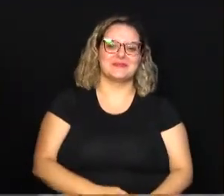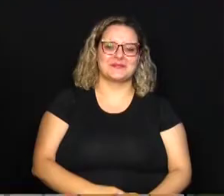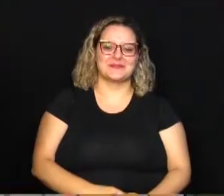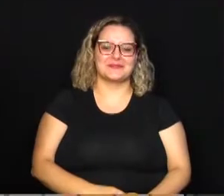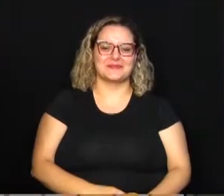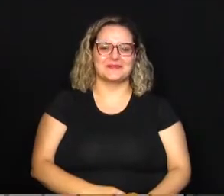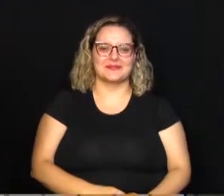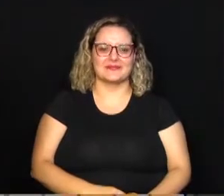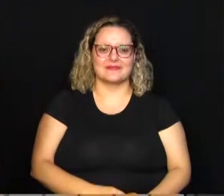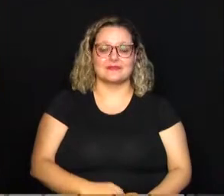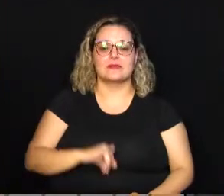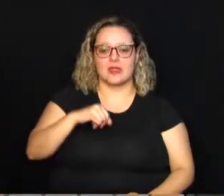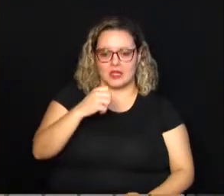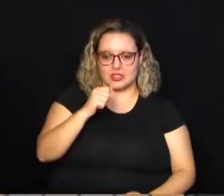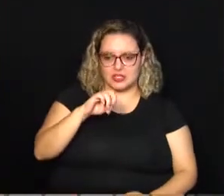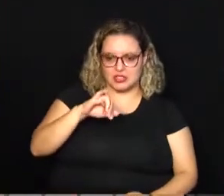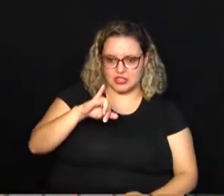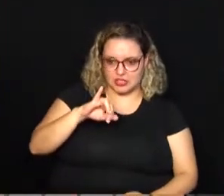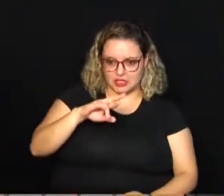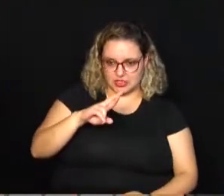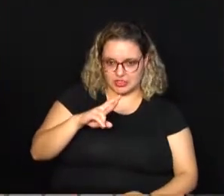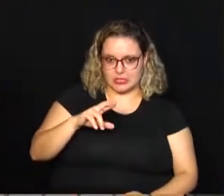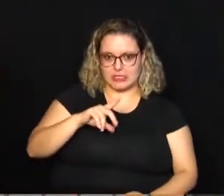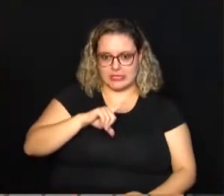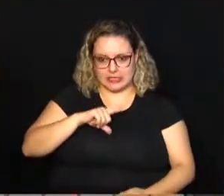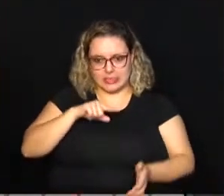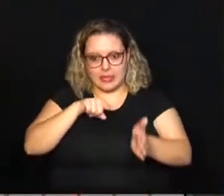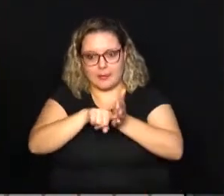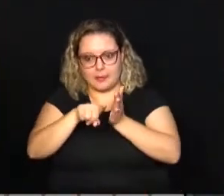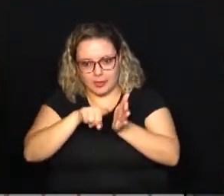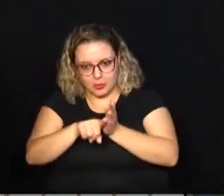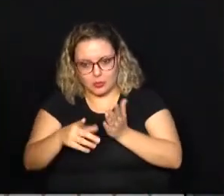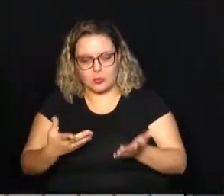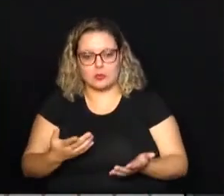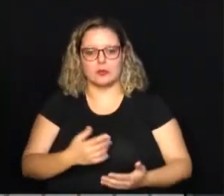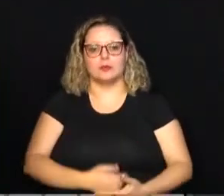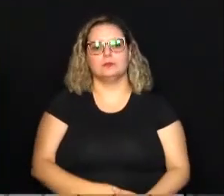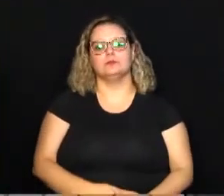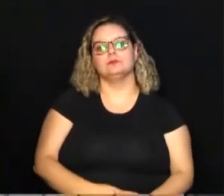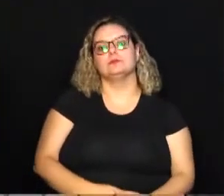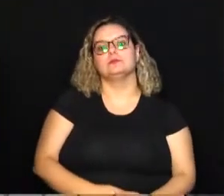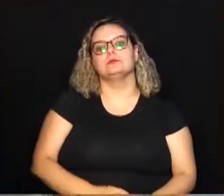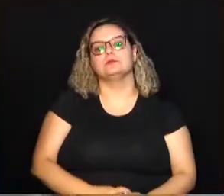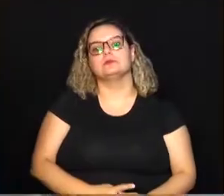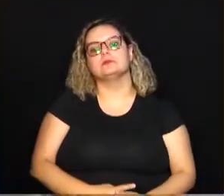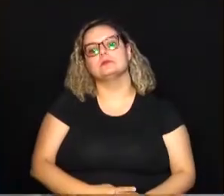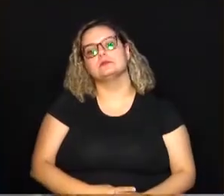tem algum questionamento para o nosso presidente?